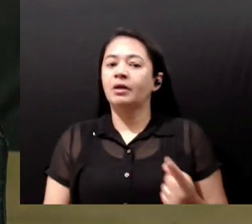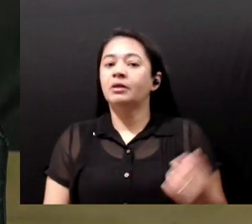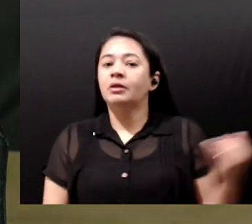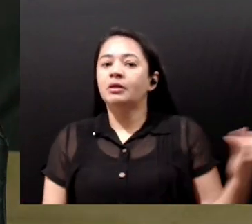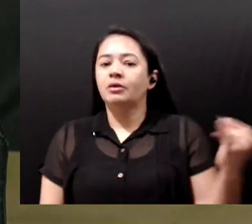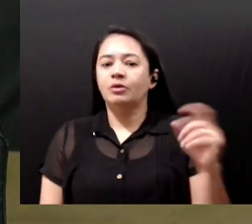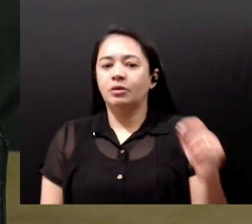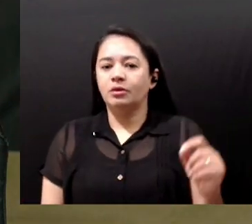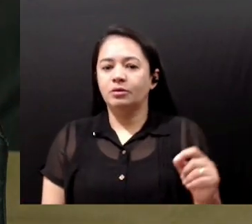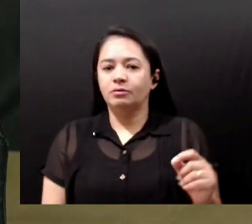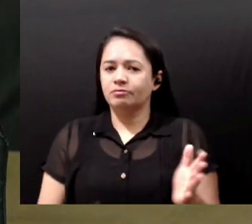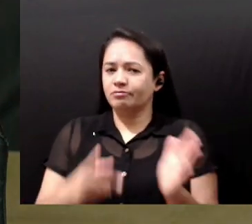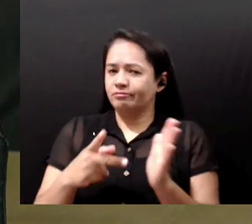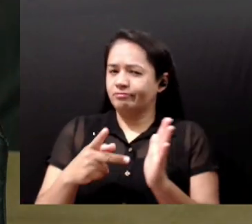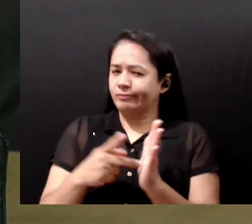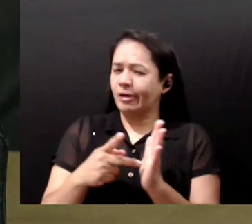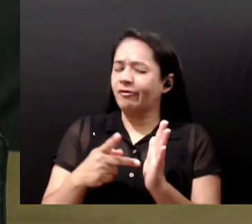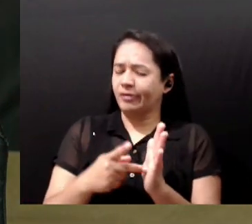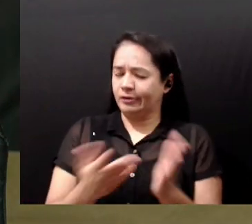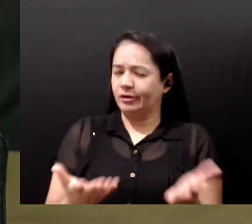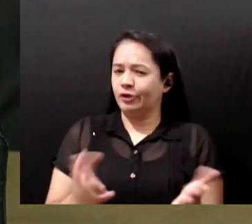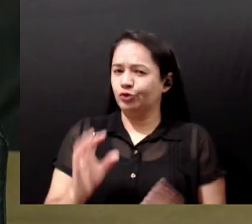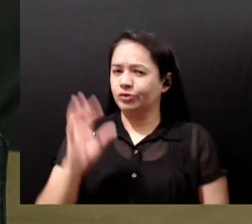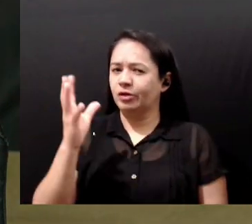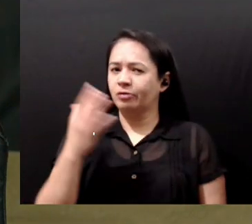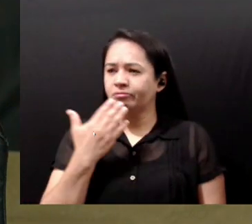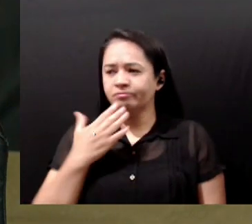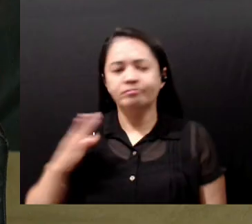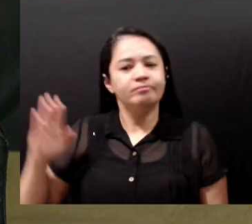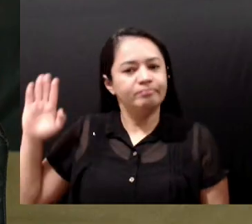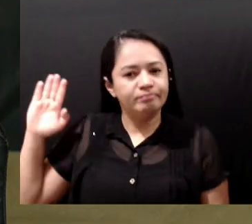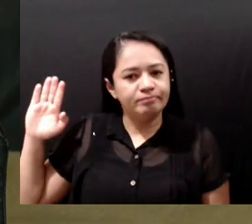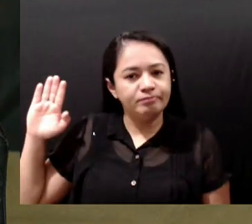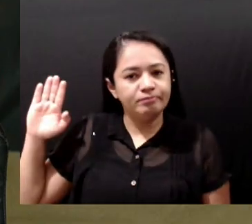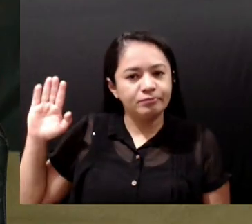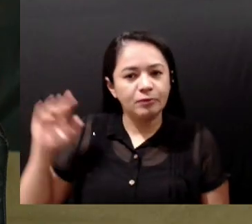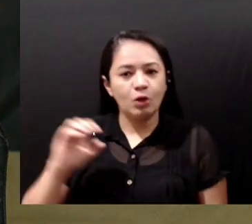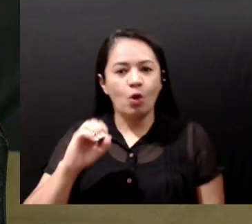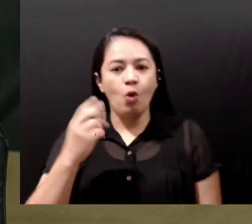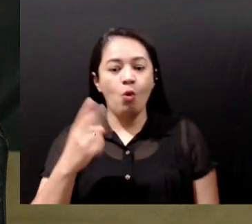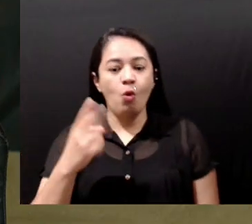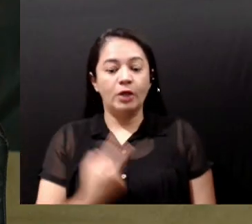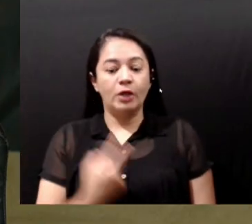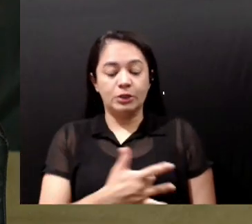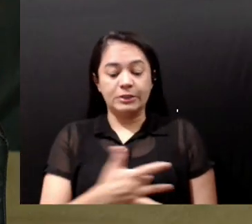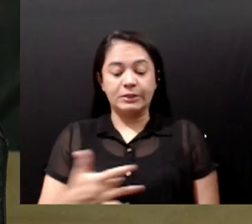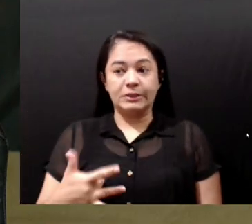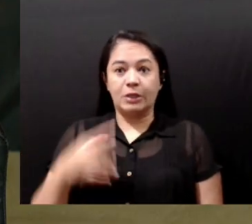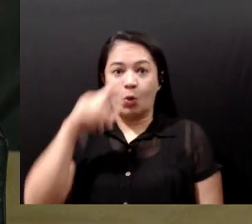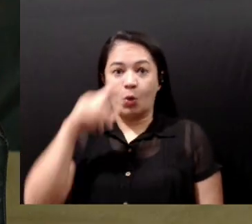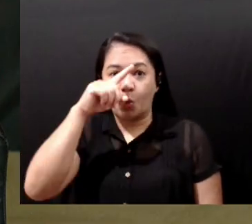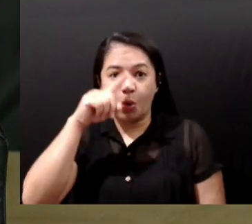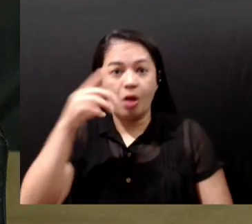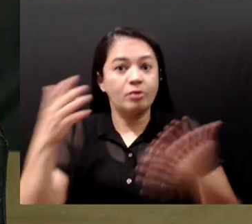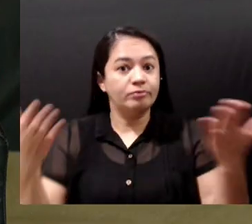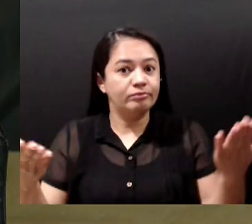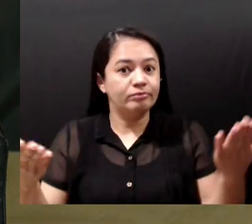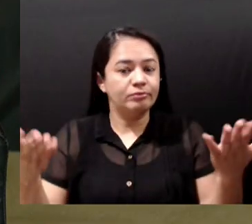realmente cumprem o que elas prometem ou elas colocam a nossa saúde em risco? Hoje nós